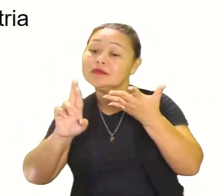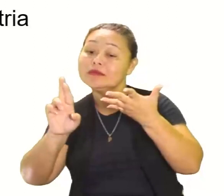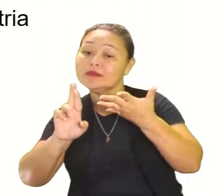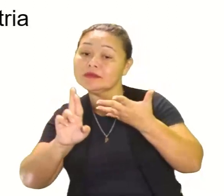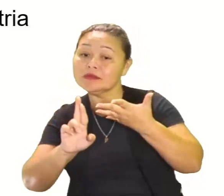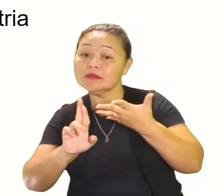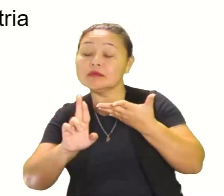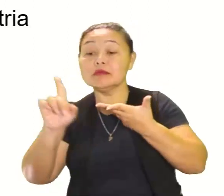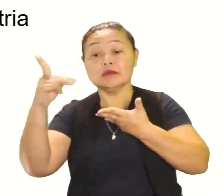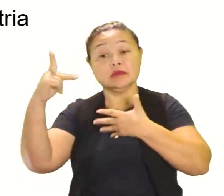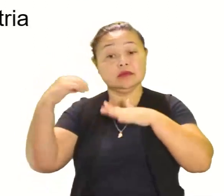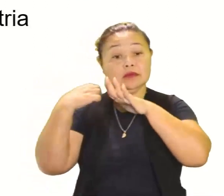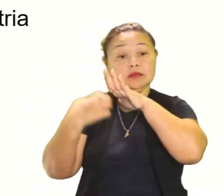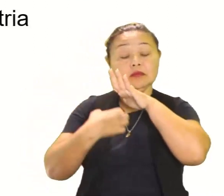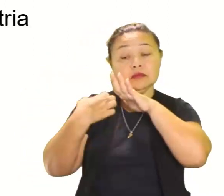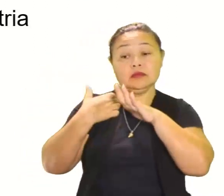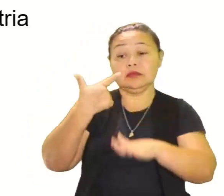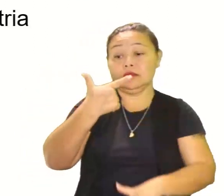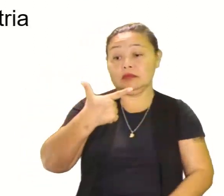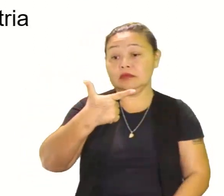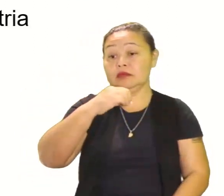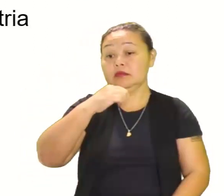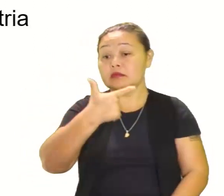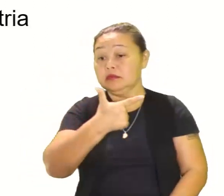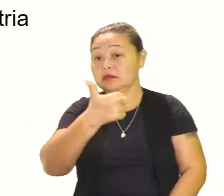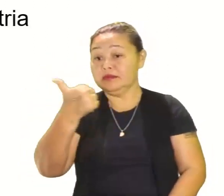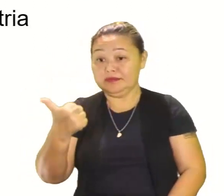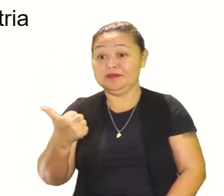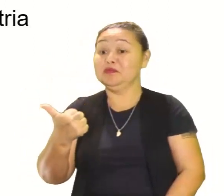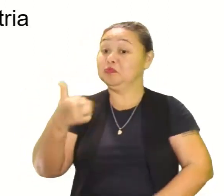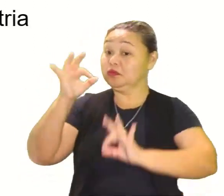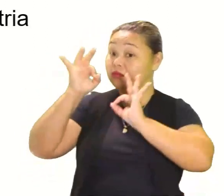possíveis faturamentos dessa indústria em